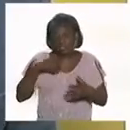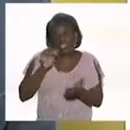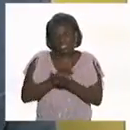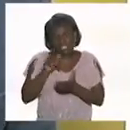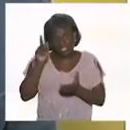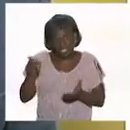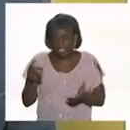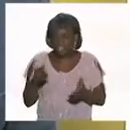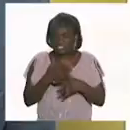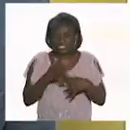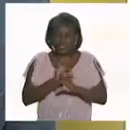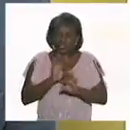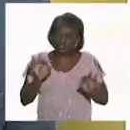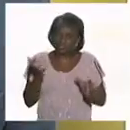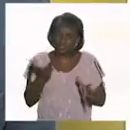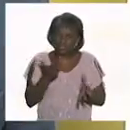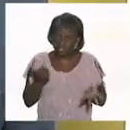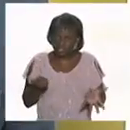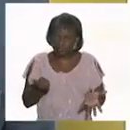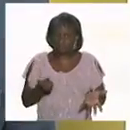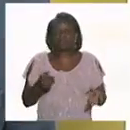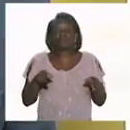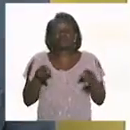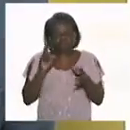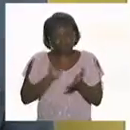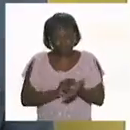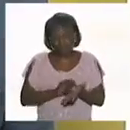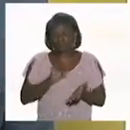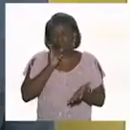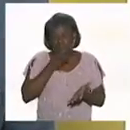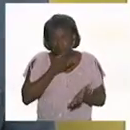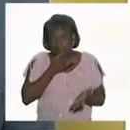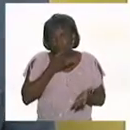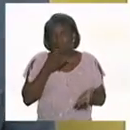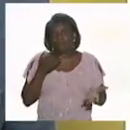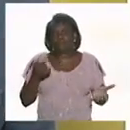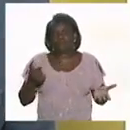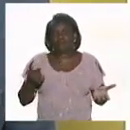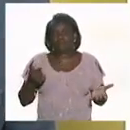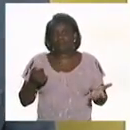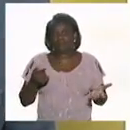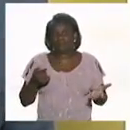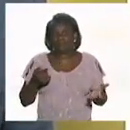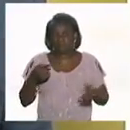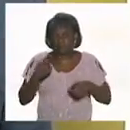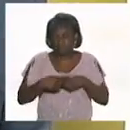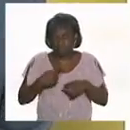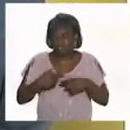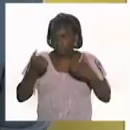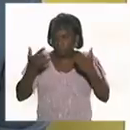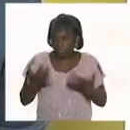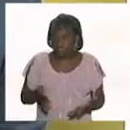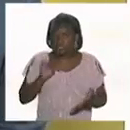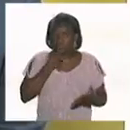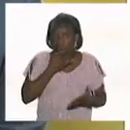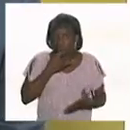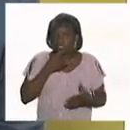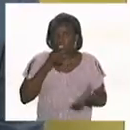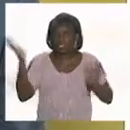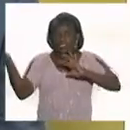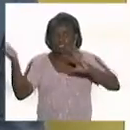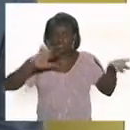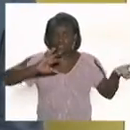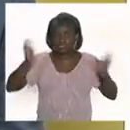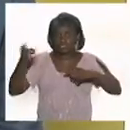cidade onde eu me casei. Que é maravilhosa. Né? Exatamente. E realmente, assim, é lamentável o que a gente estava falando, né? É lamentável